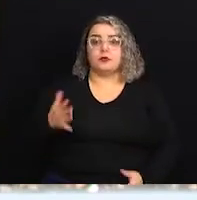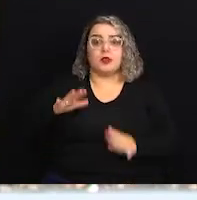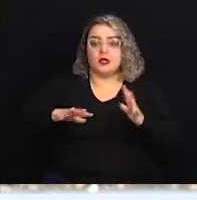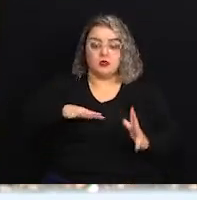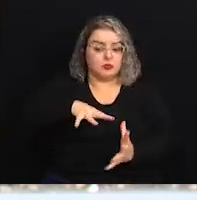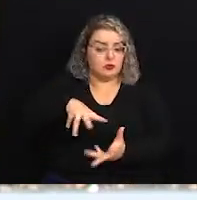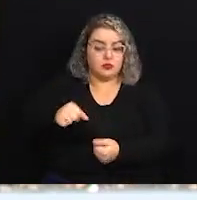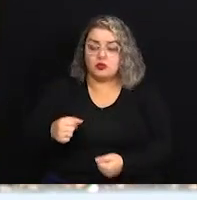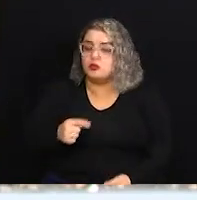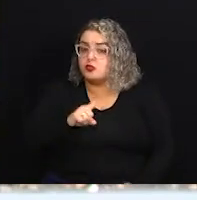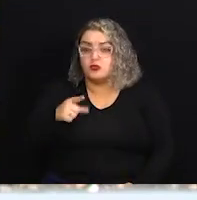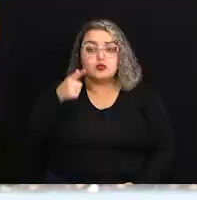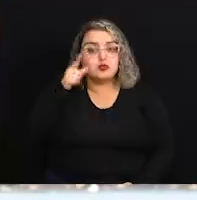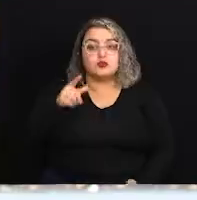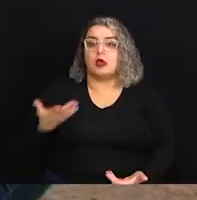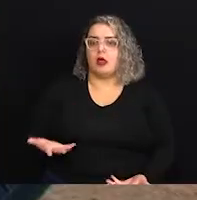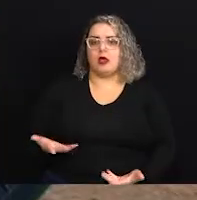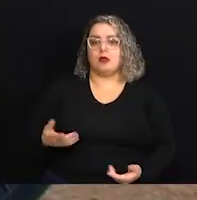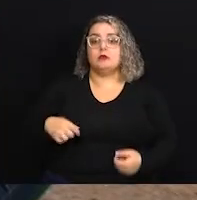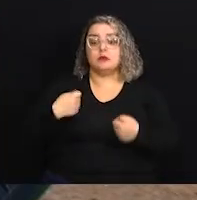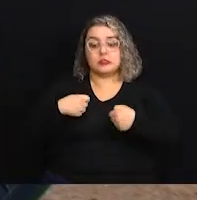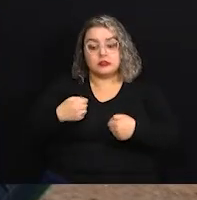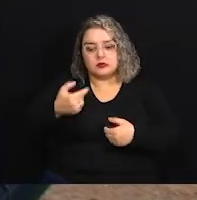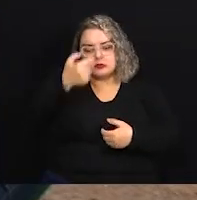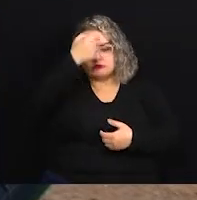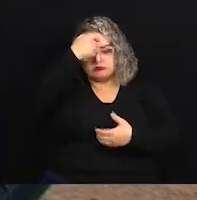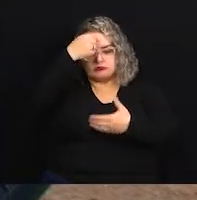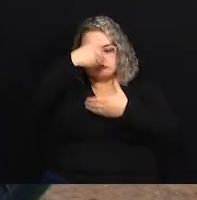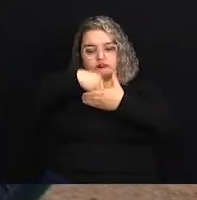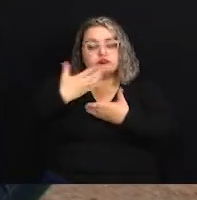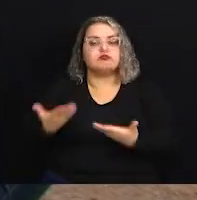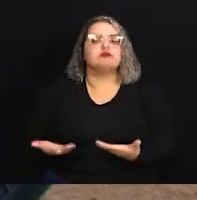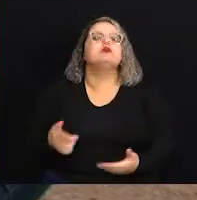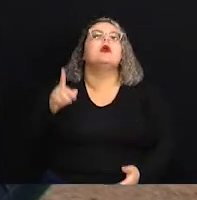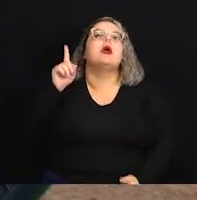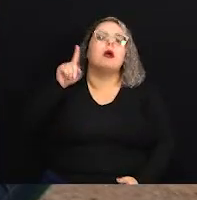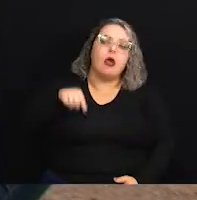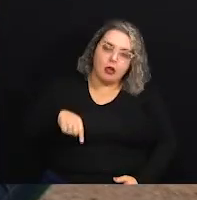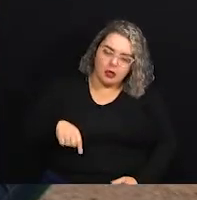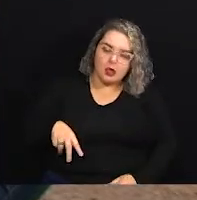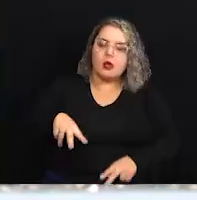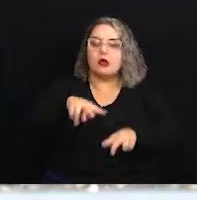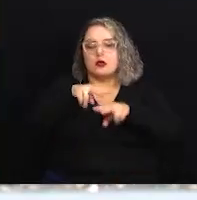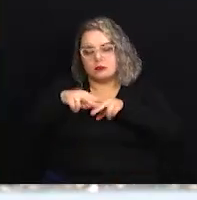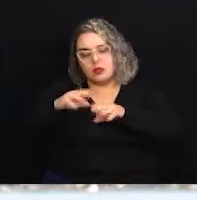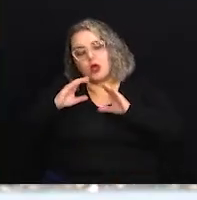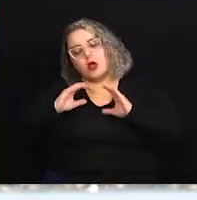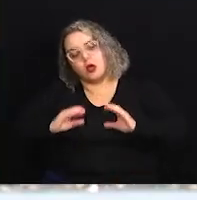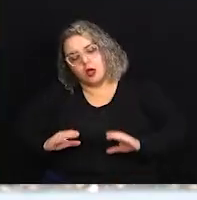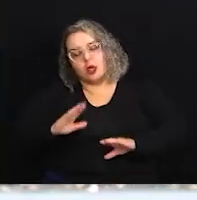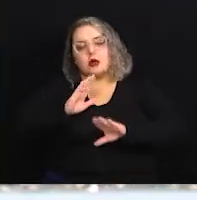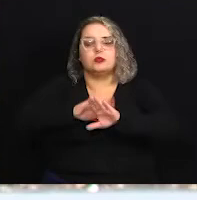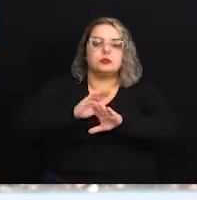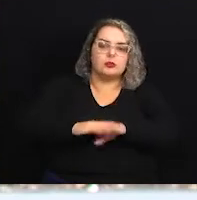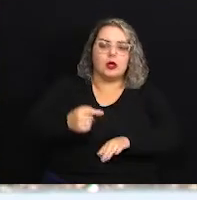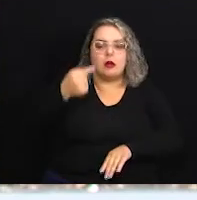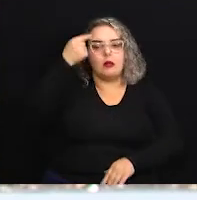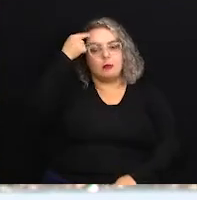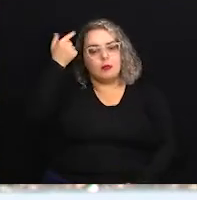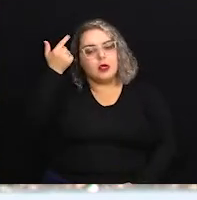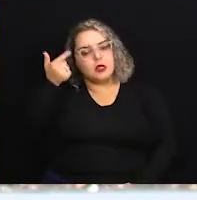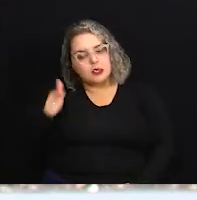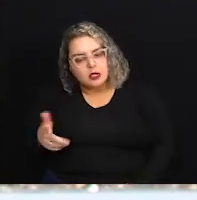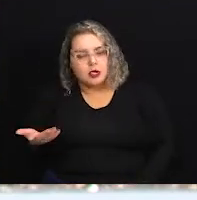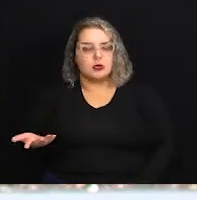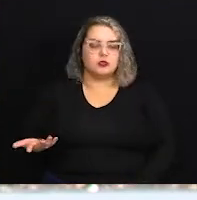consumo, nosso planeta não suporta. Nós precisamos ter consciência disso e, a partir daí, rever comportamentos, atitudes,